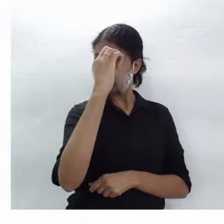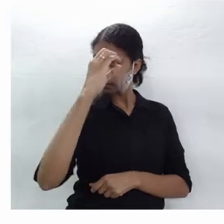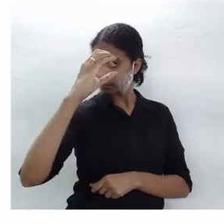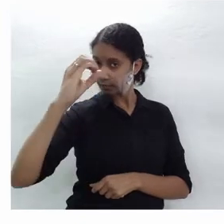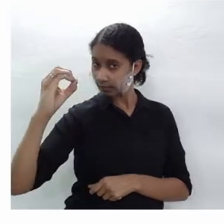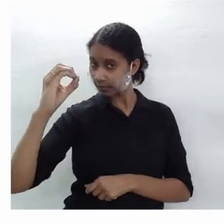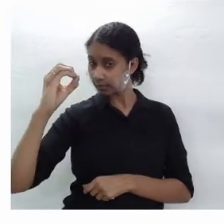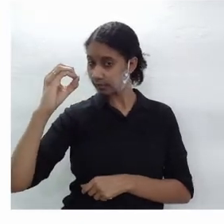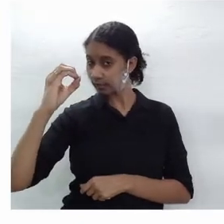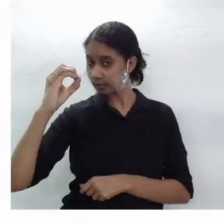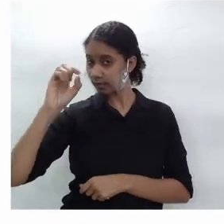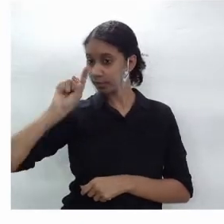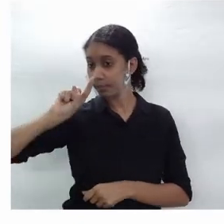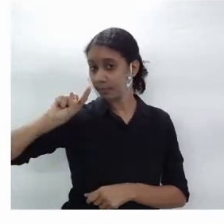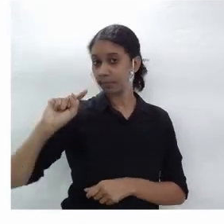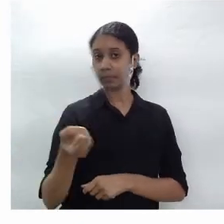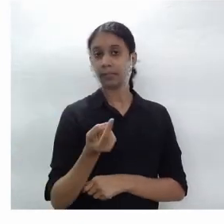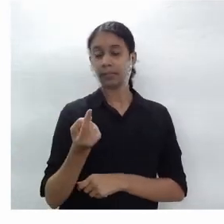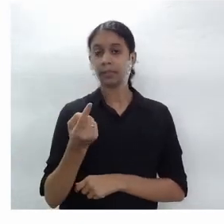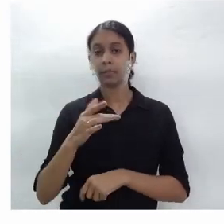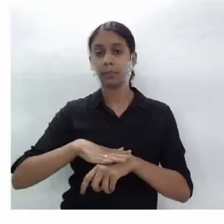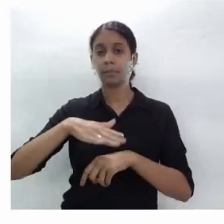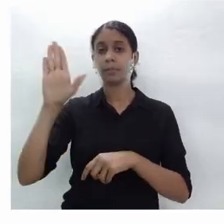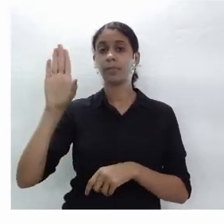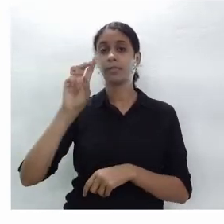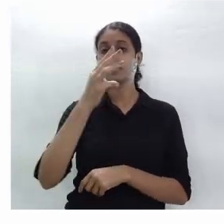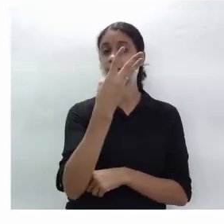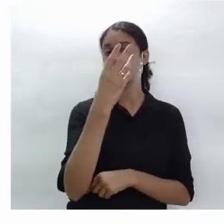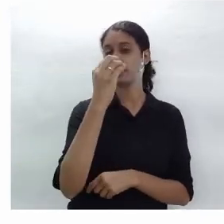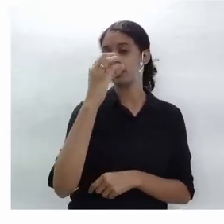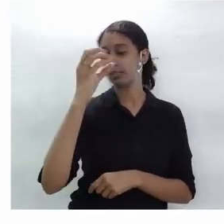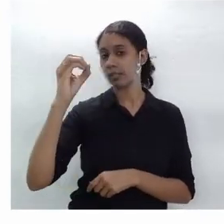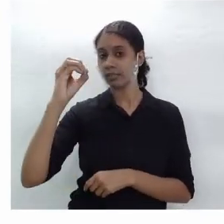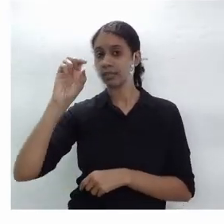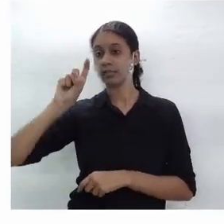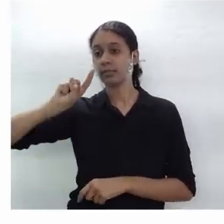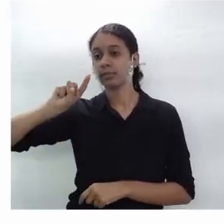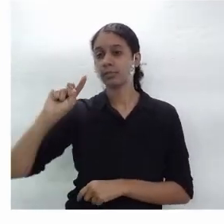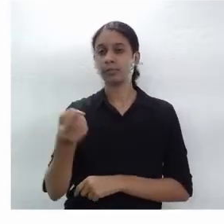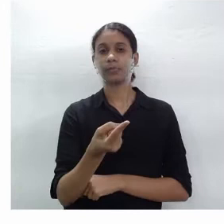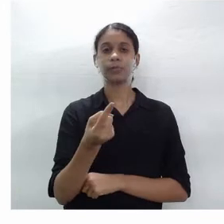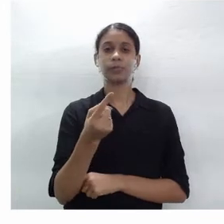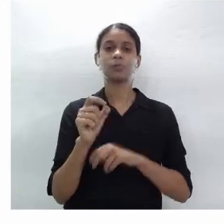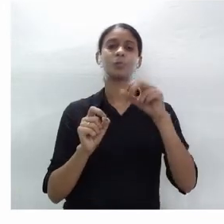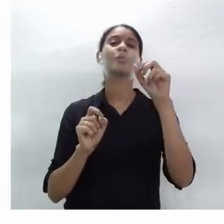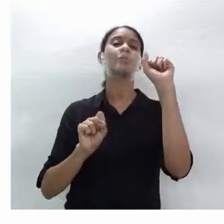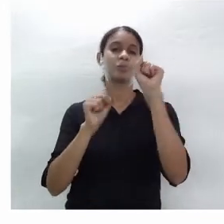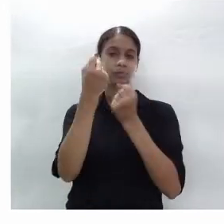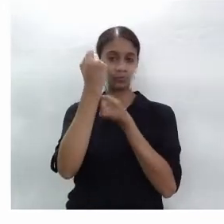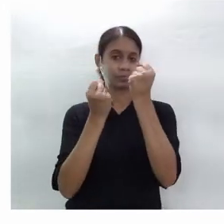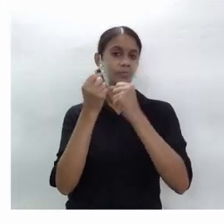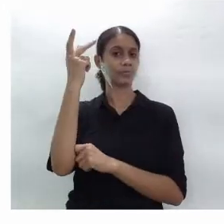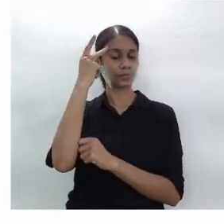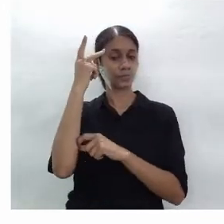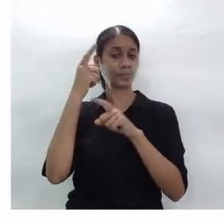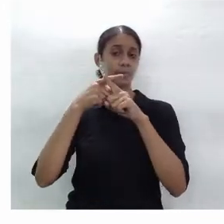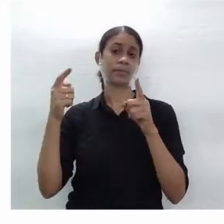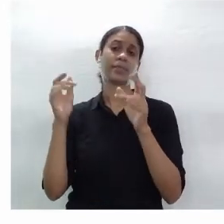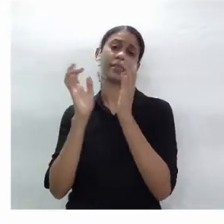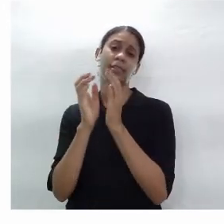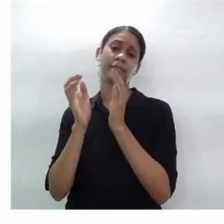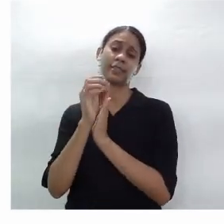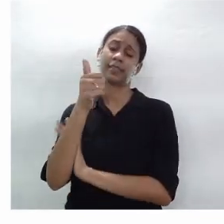a 300 mil, mais de 300 mil indústrias em São Paulo. Enquanto Recife tem de 10 a 50 mil